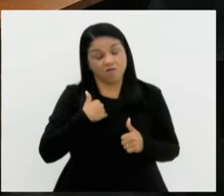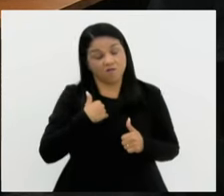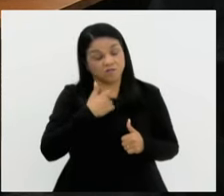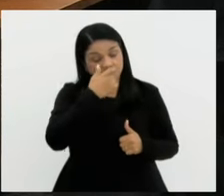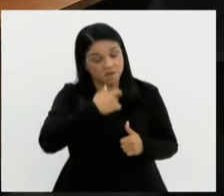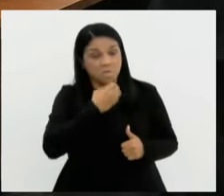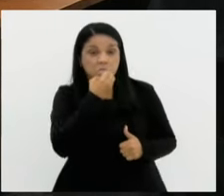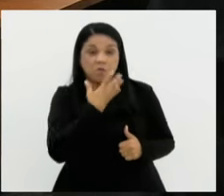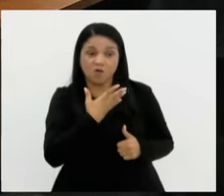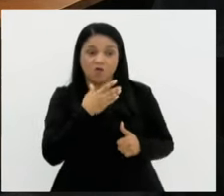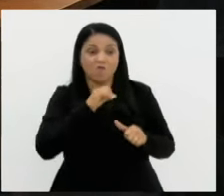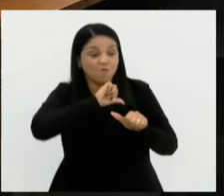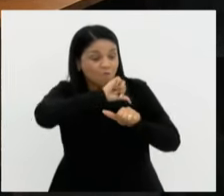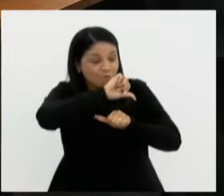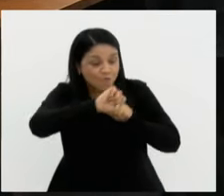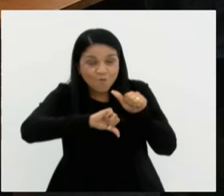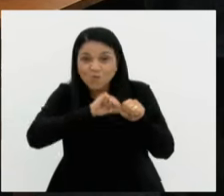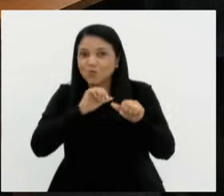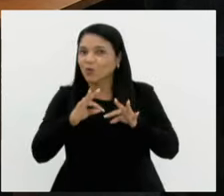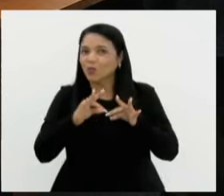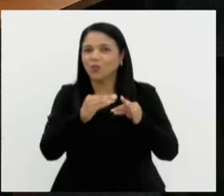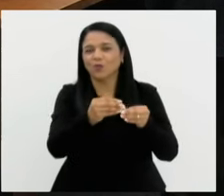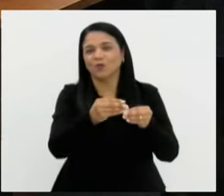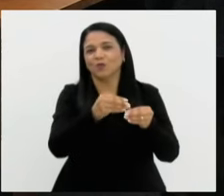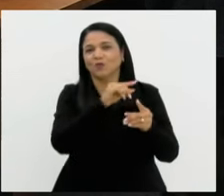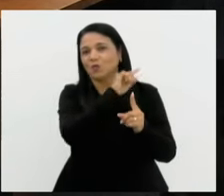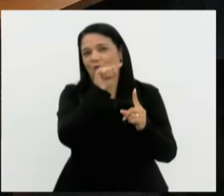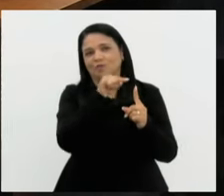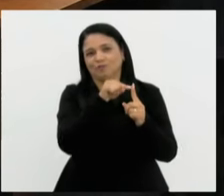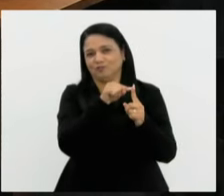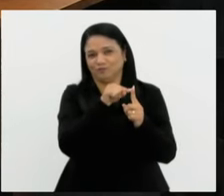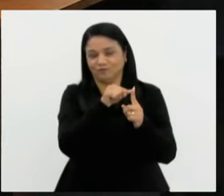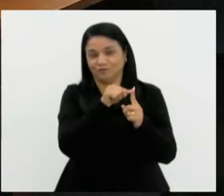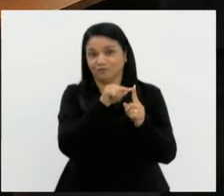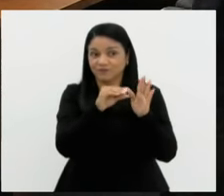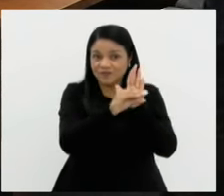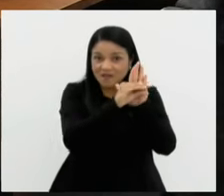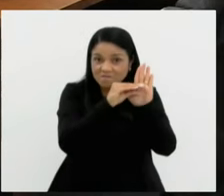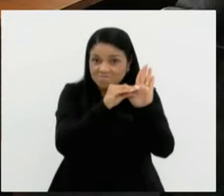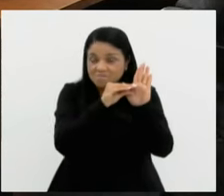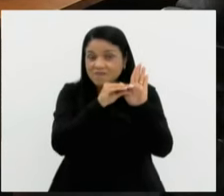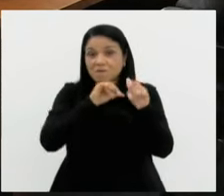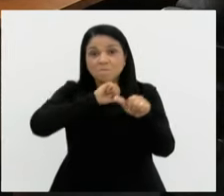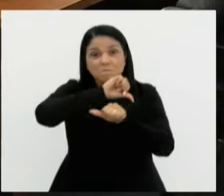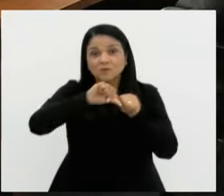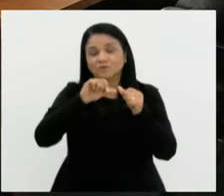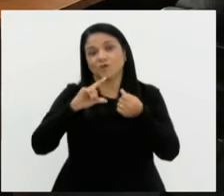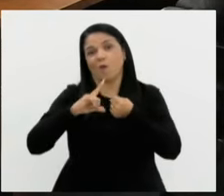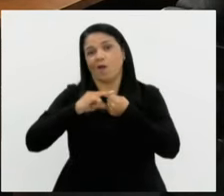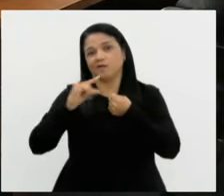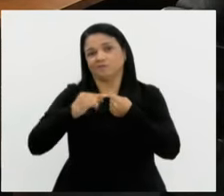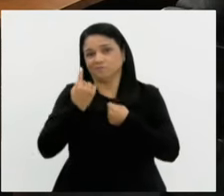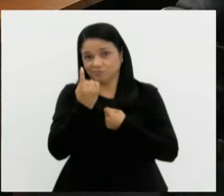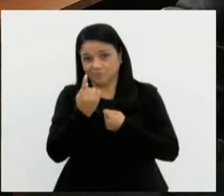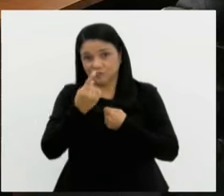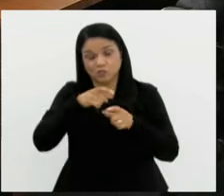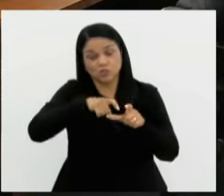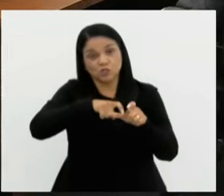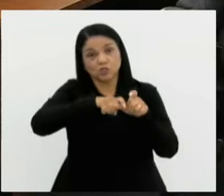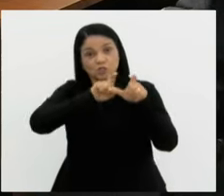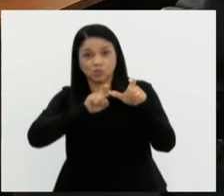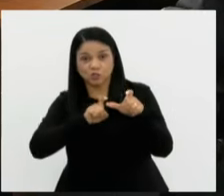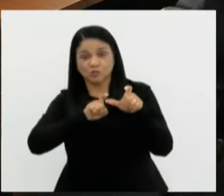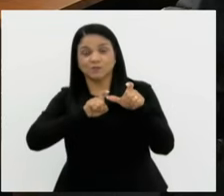mudou integralmente, porque o objeto da emenda é modificar o artigo 1º, que diz que suspende a medida